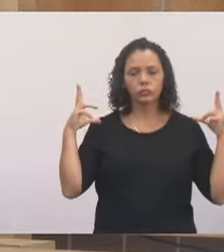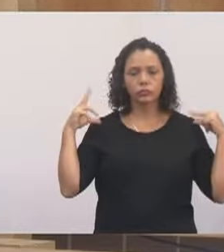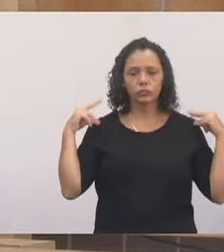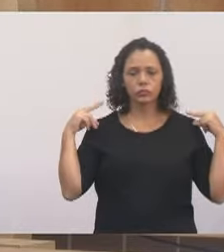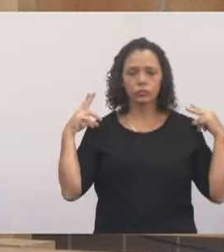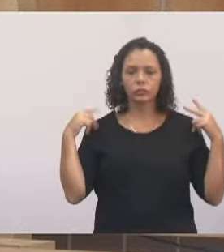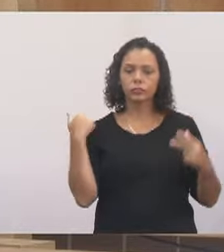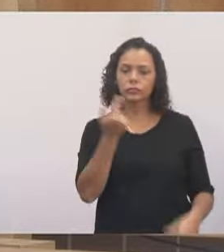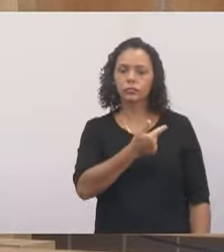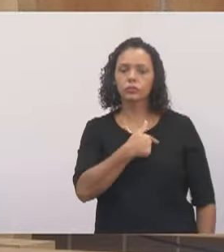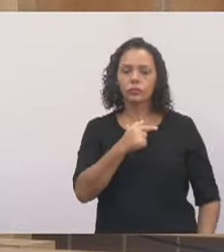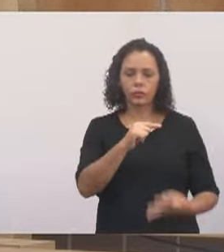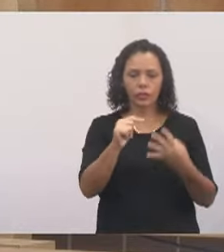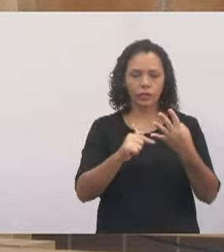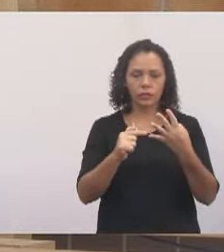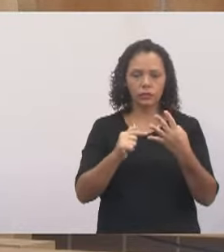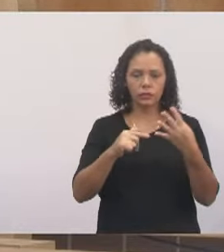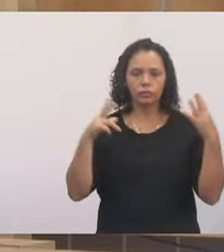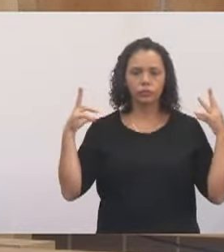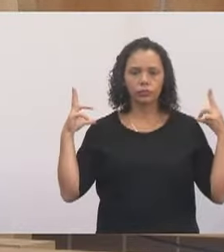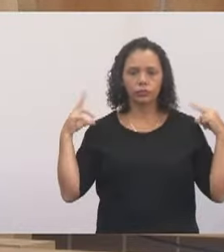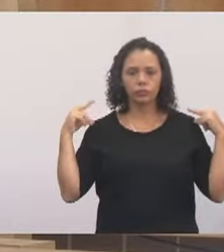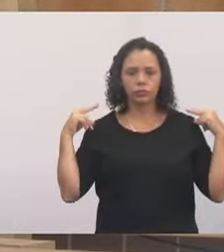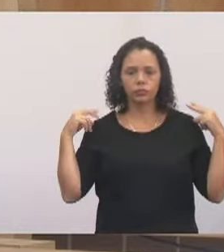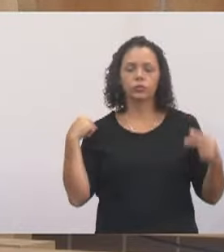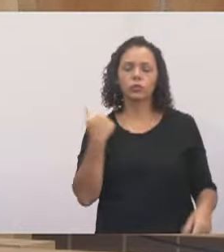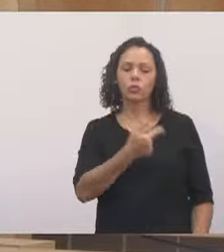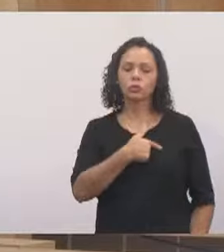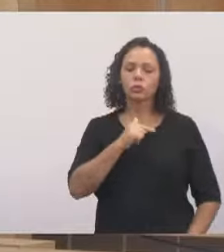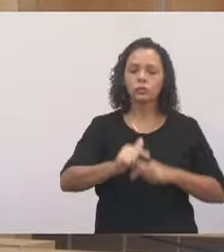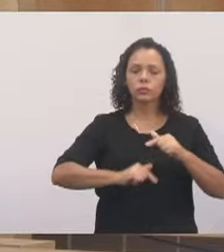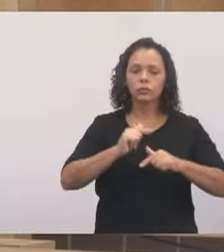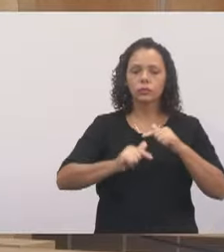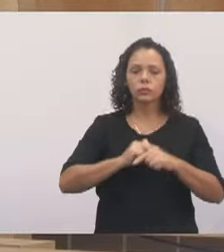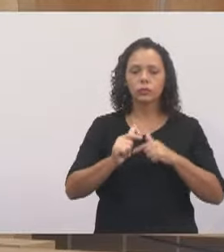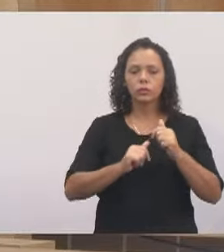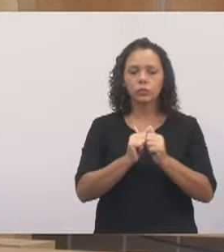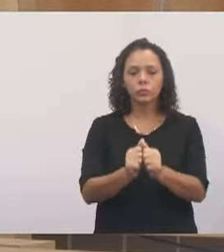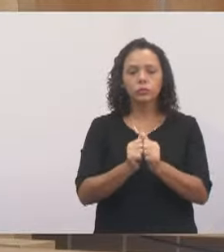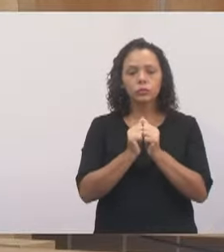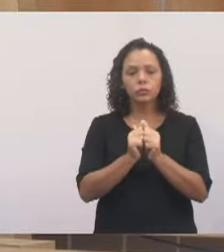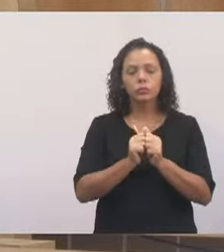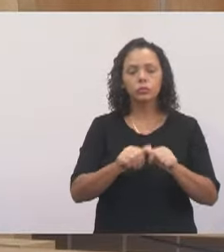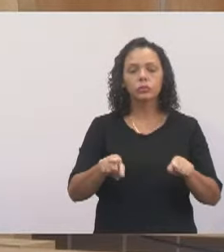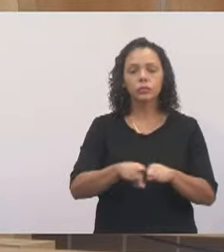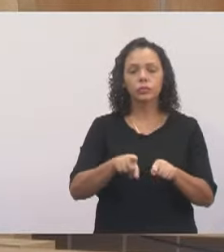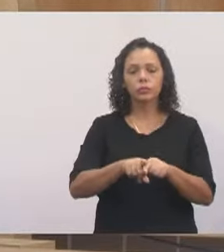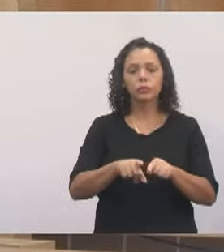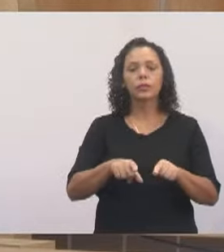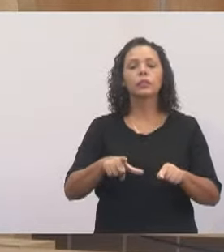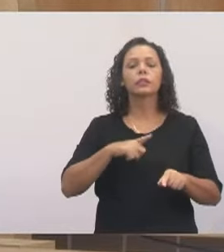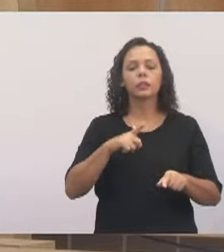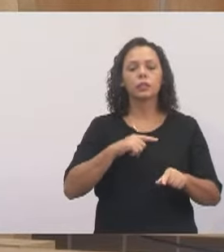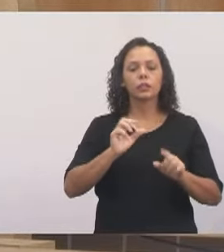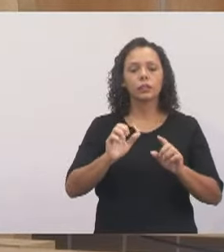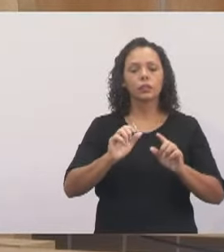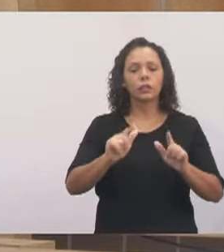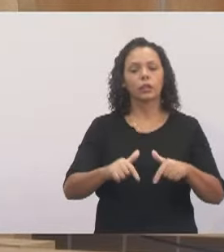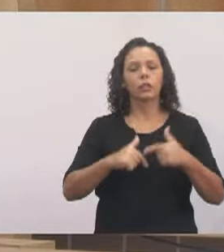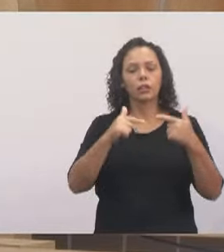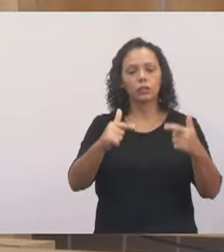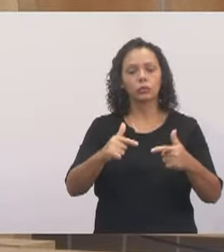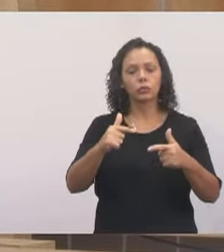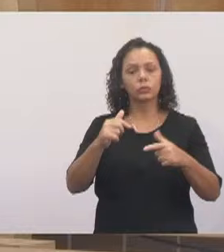ele de motorista, né, já tem essa luta de quebra de braço que é importante na nossa cidade, né, e o futebol, gente, a importância do